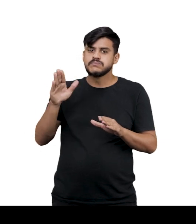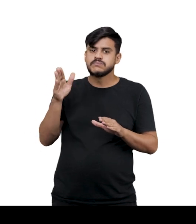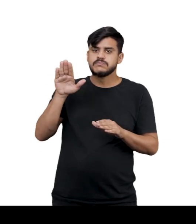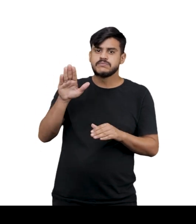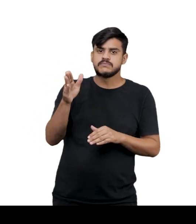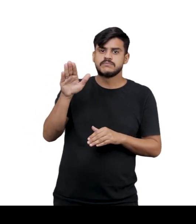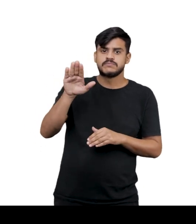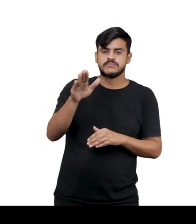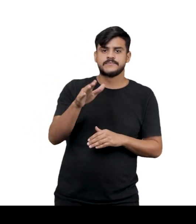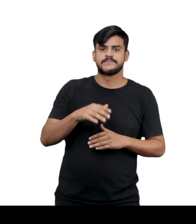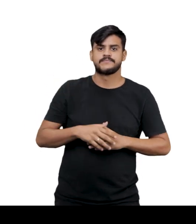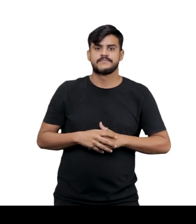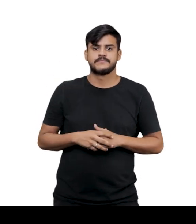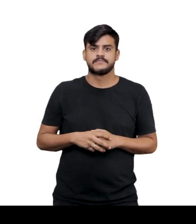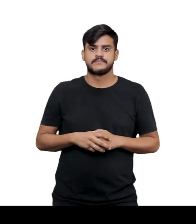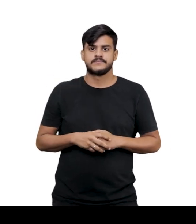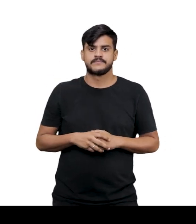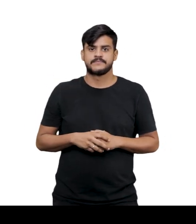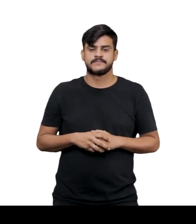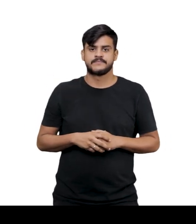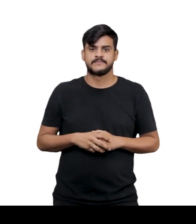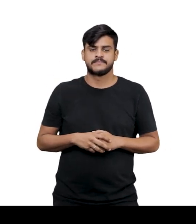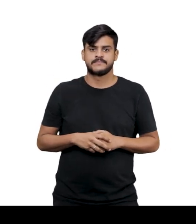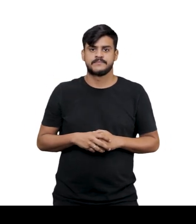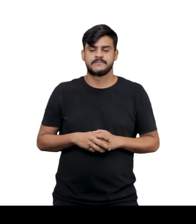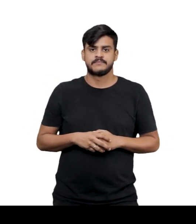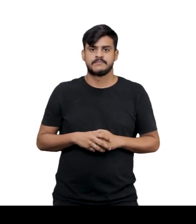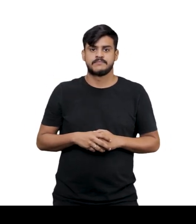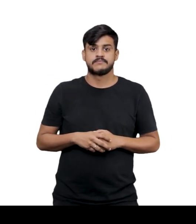uma ondulação quase tátil.